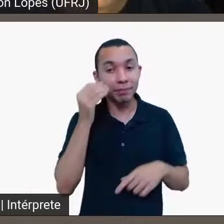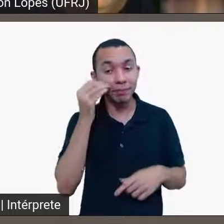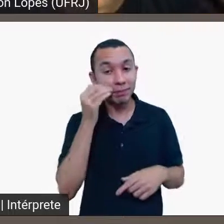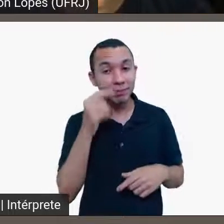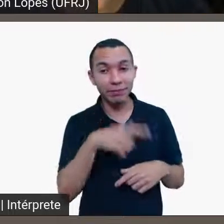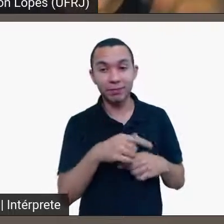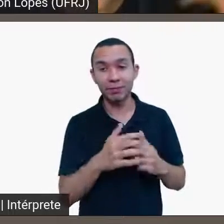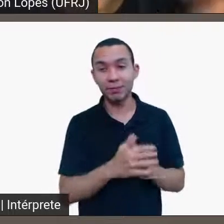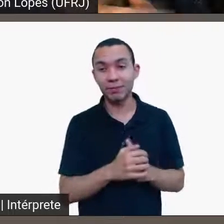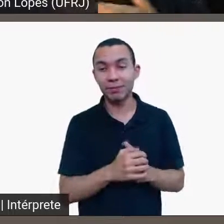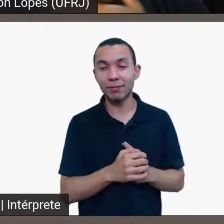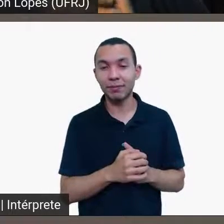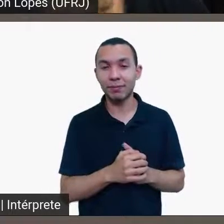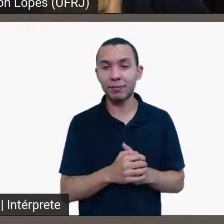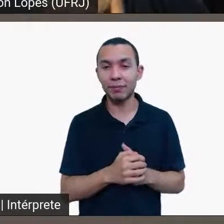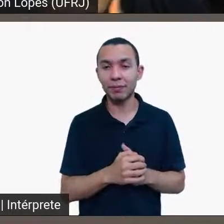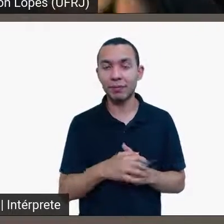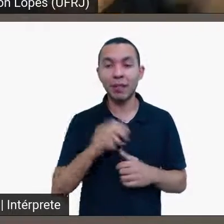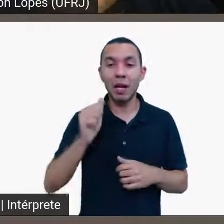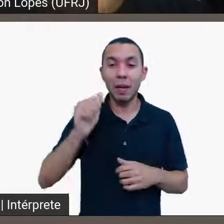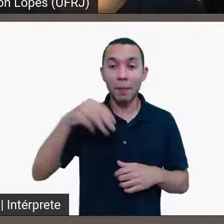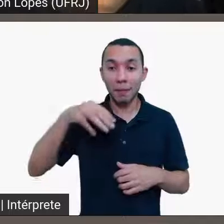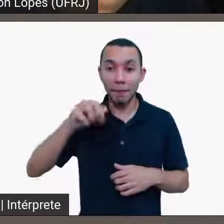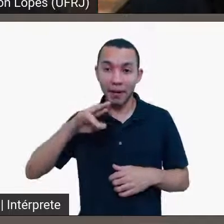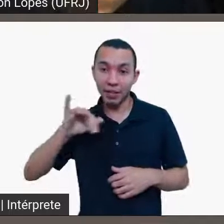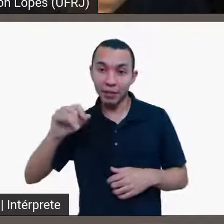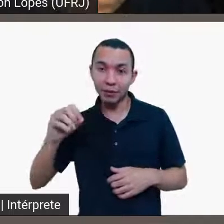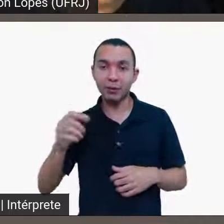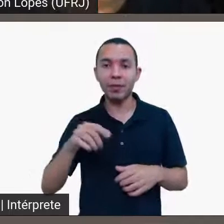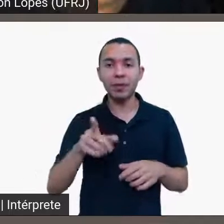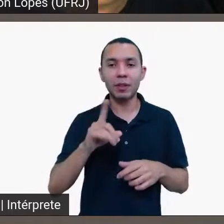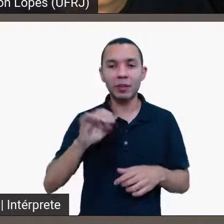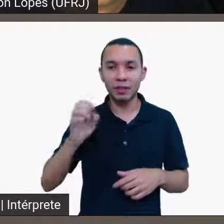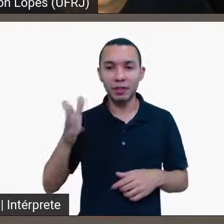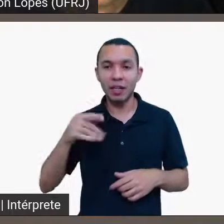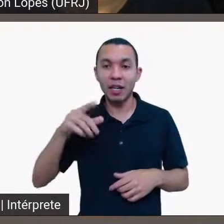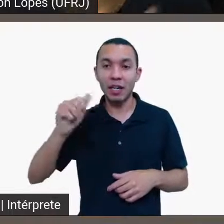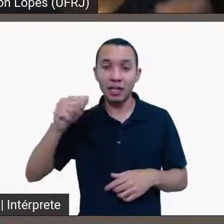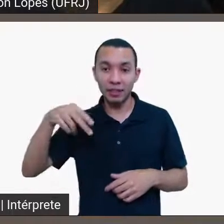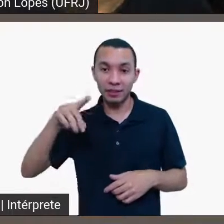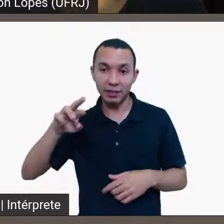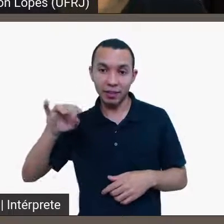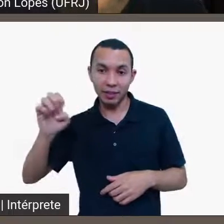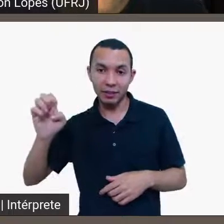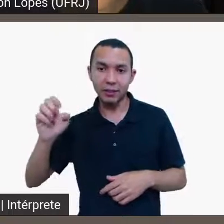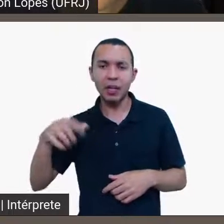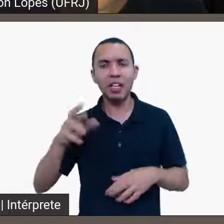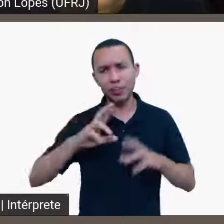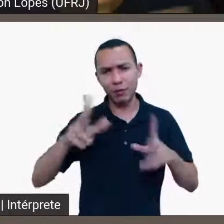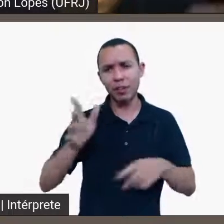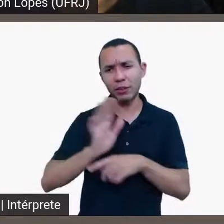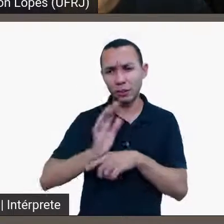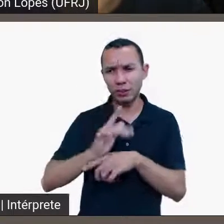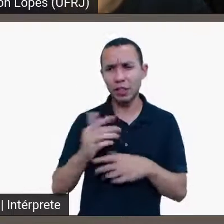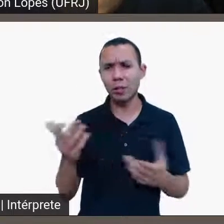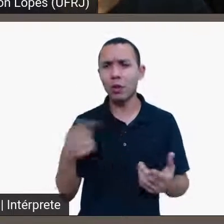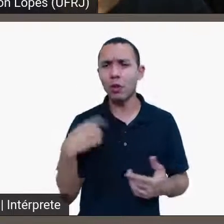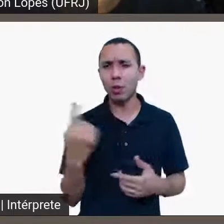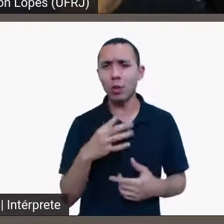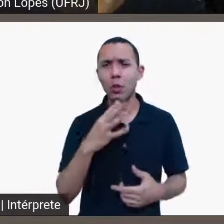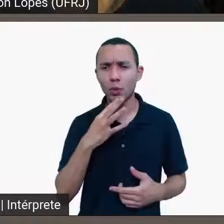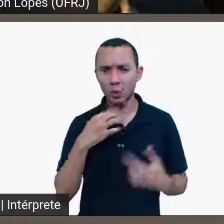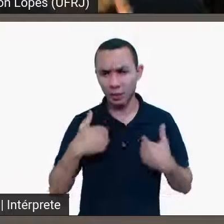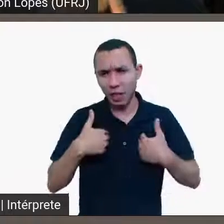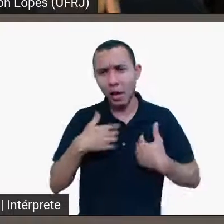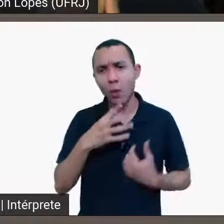do Oswald de Andrade, do Mário de Andrade, e é muito diferente do cinema, quer dizer, do pouco que eu conheço, né?